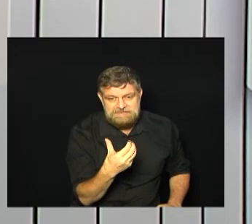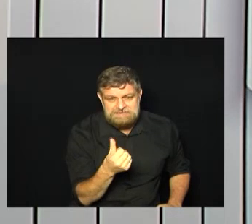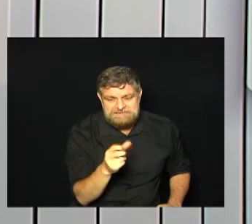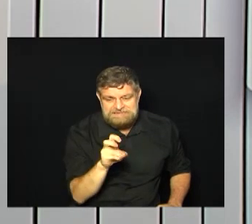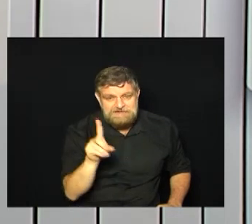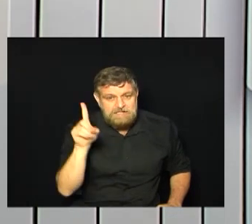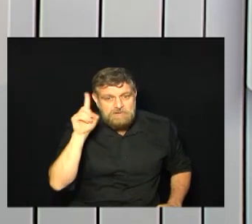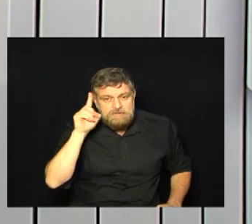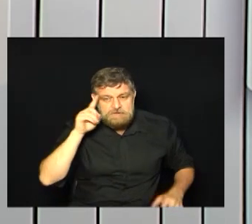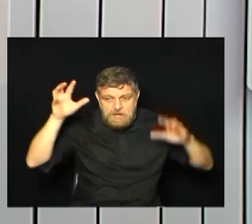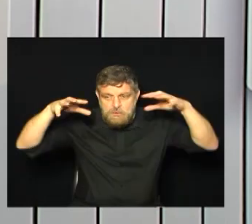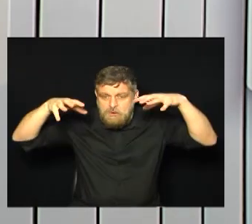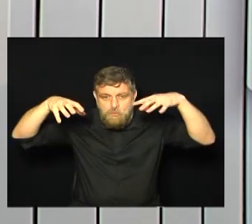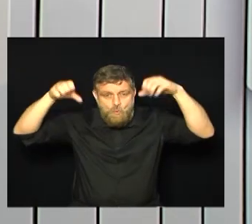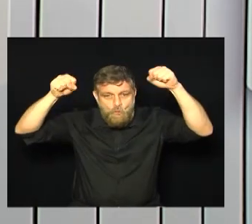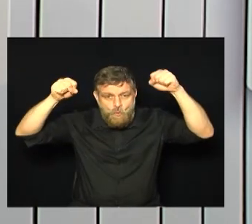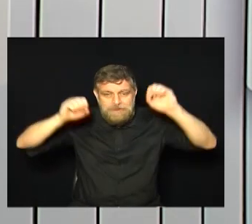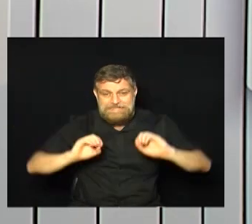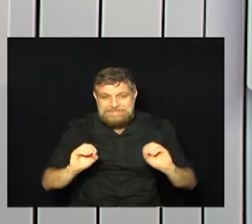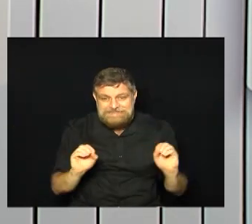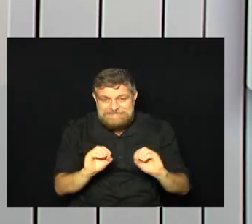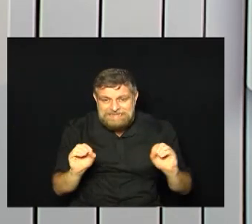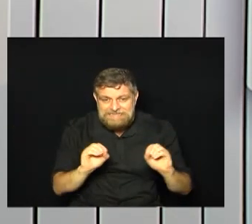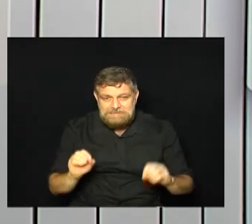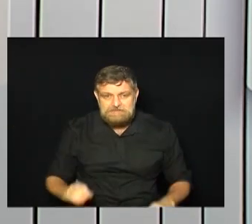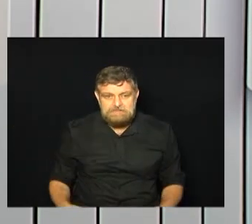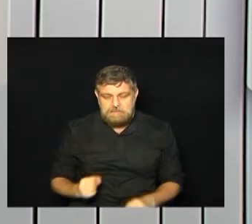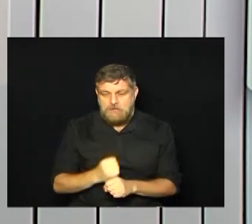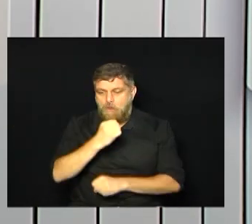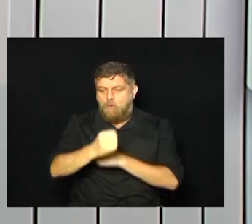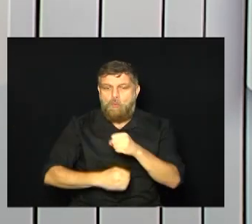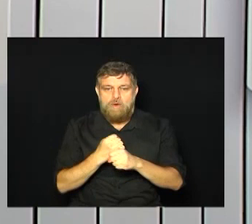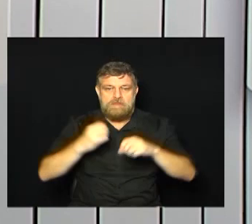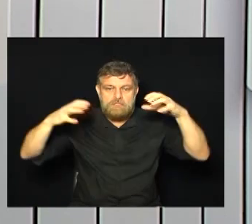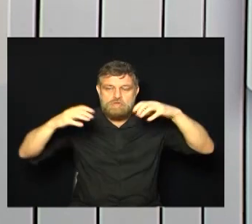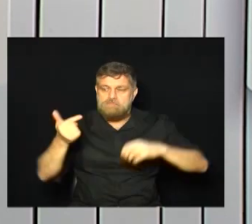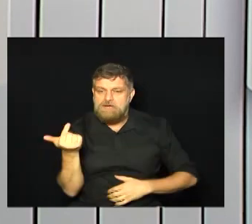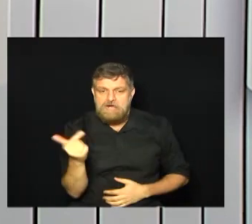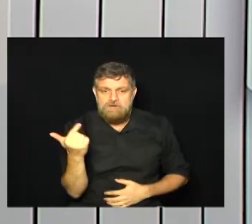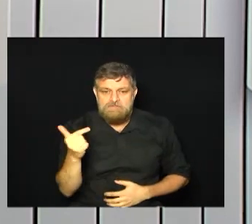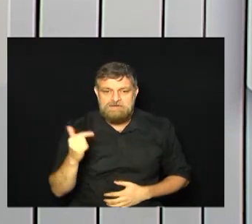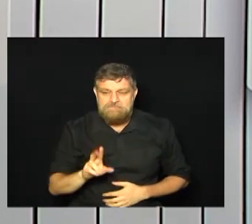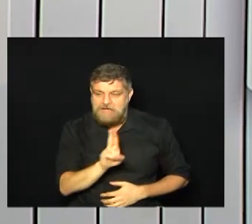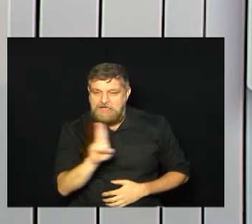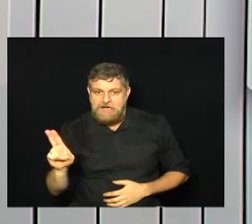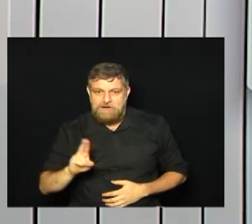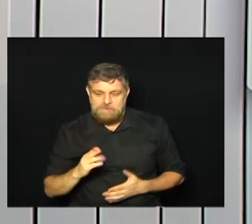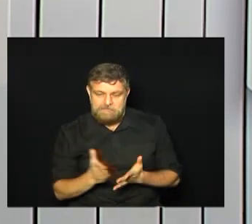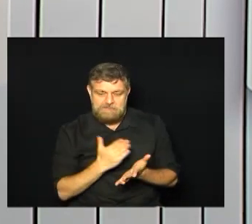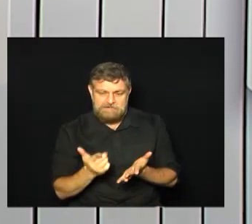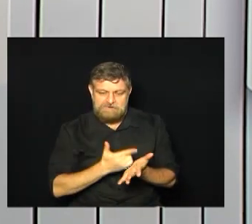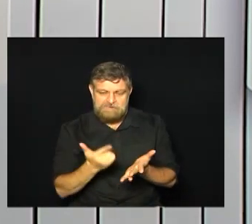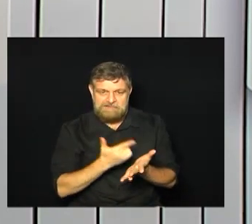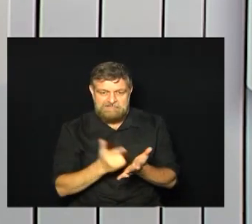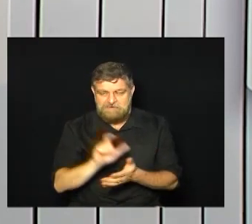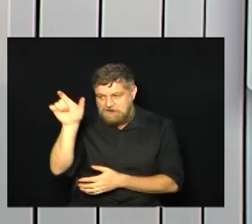365 dias sem chuva. Bom, O Ano em que Não Choveu é o livro escrito pela Jenny